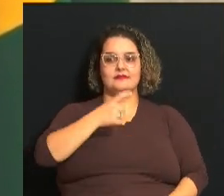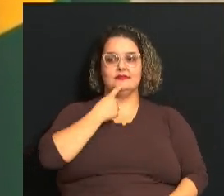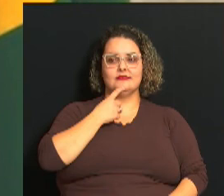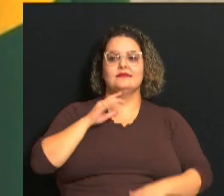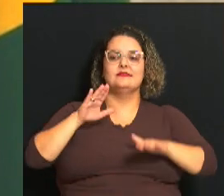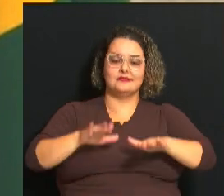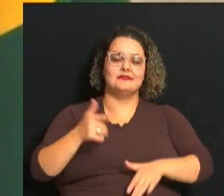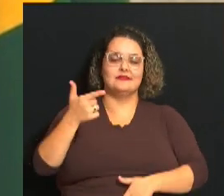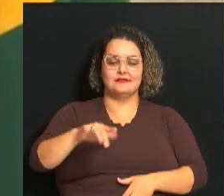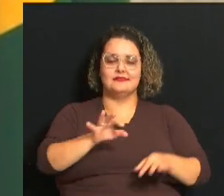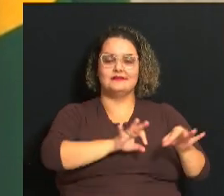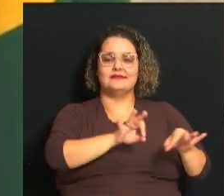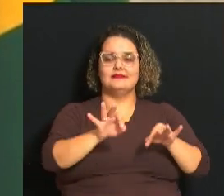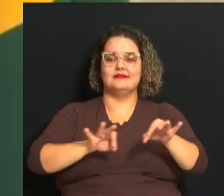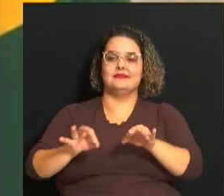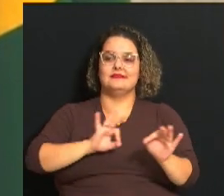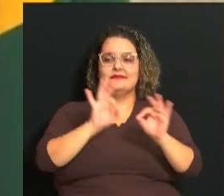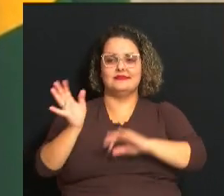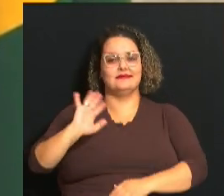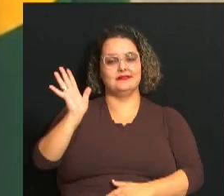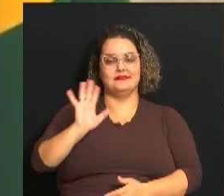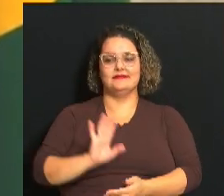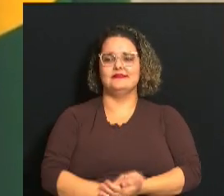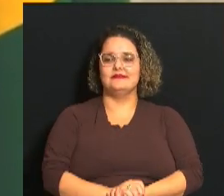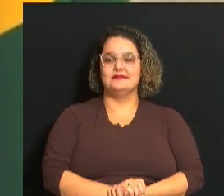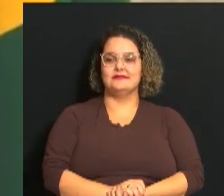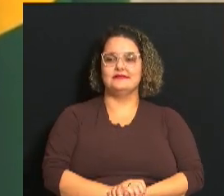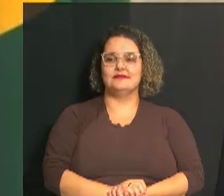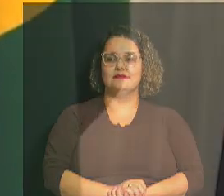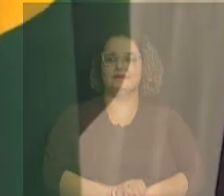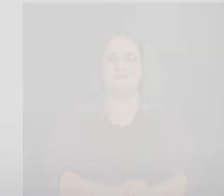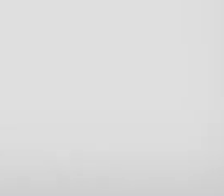ficam a gente acompanha nossa programação até mais